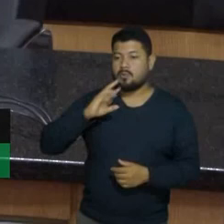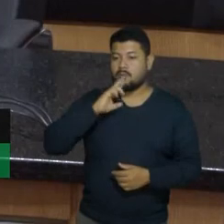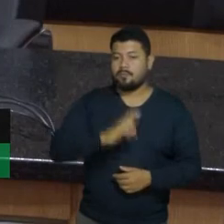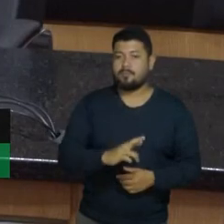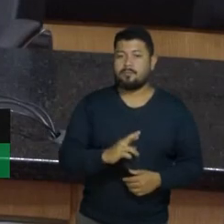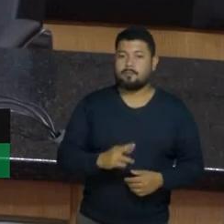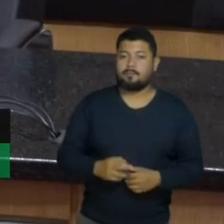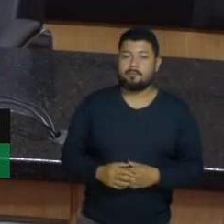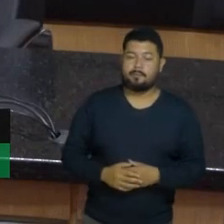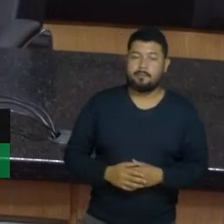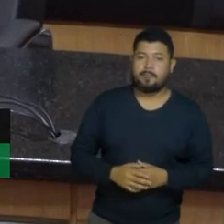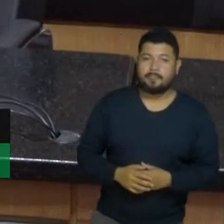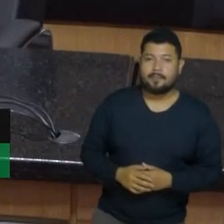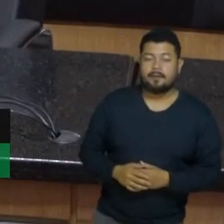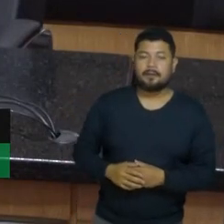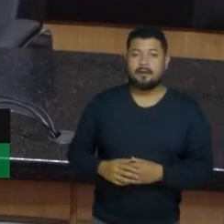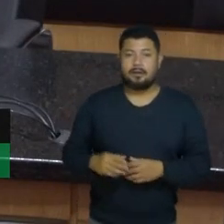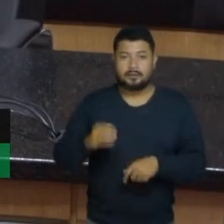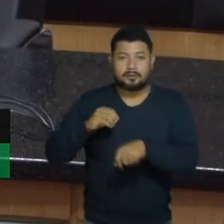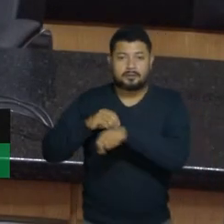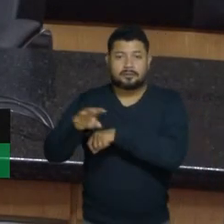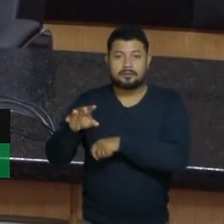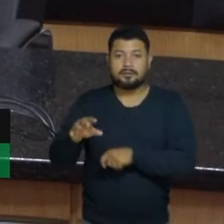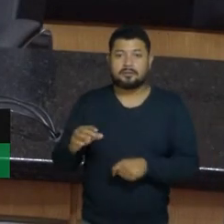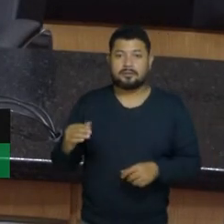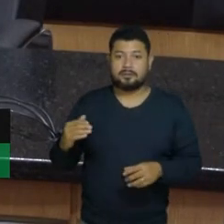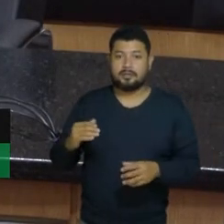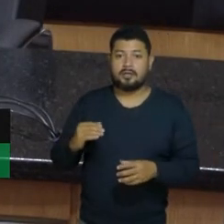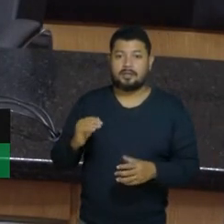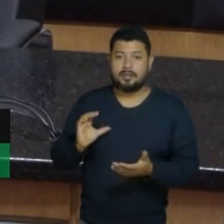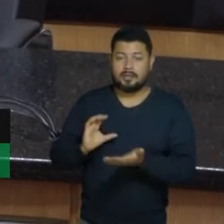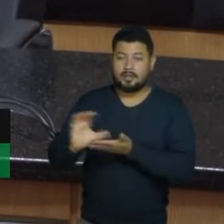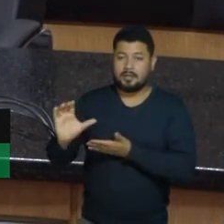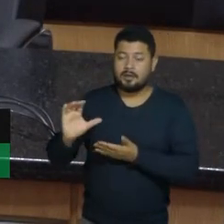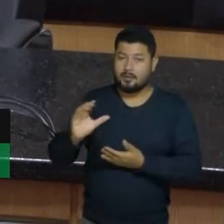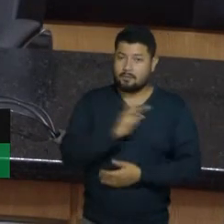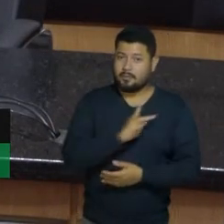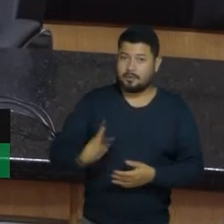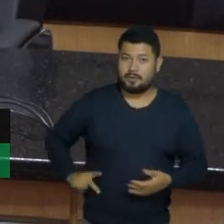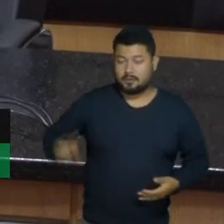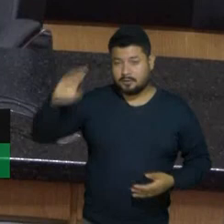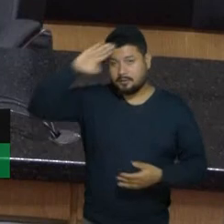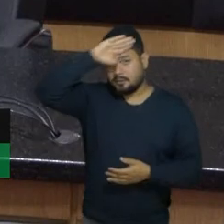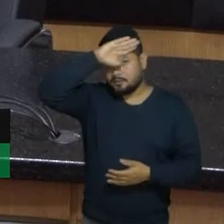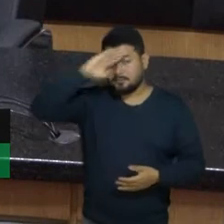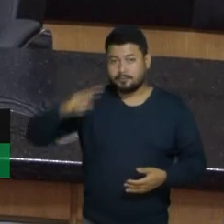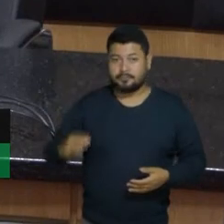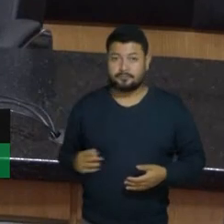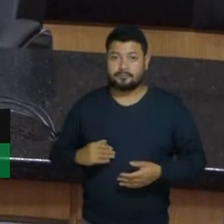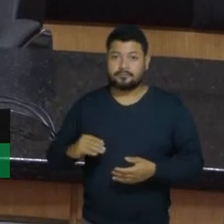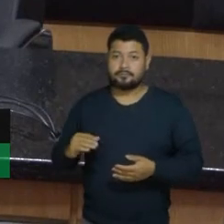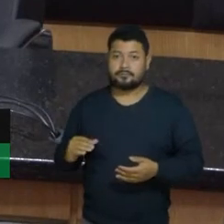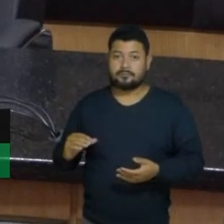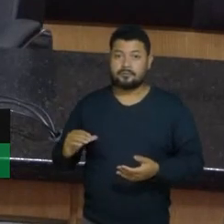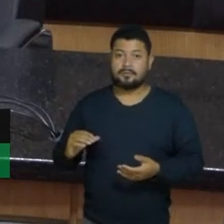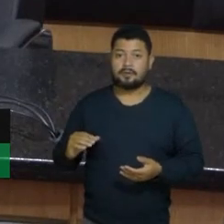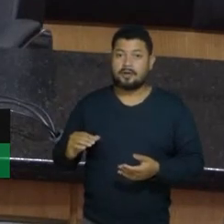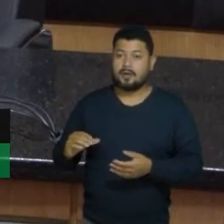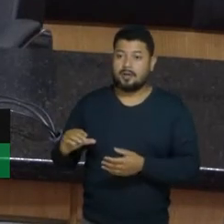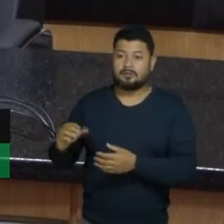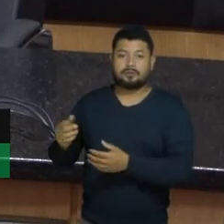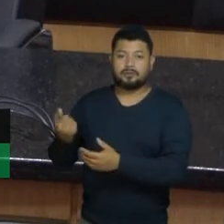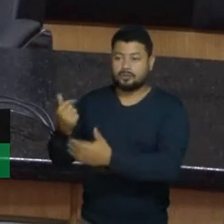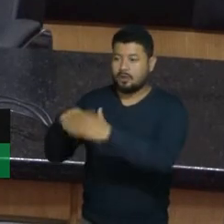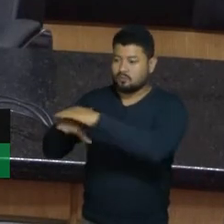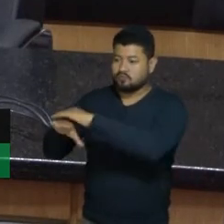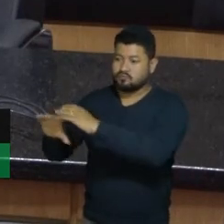fica uma sugestão, né? Aquela transferência que o presidente Bolsonaro fez também na época de pandemia, uma transferência fundo a fundo, que já bota o